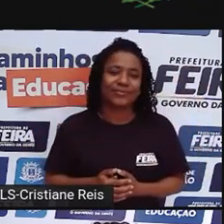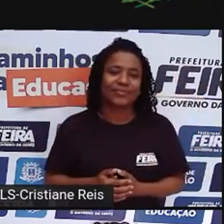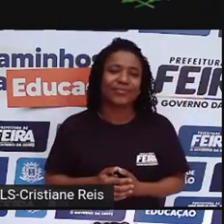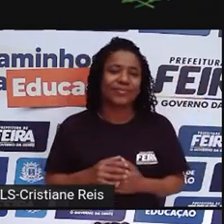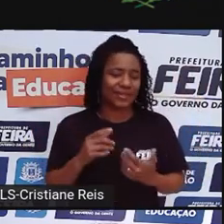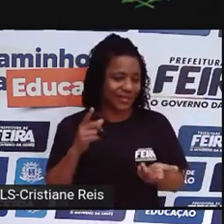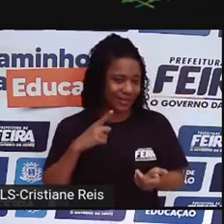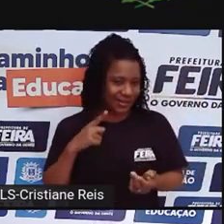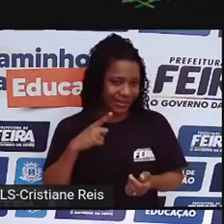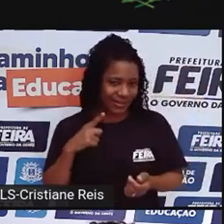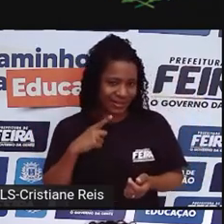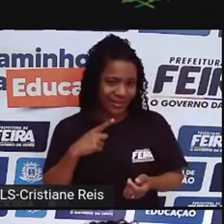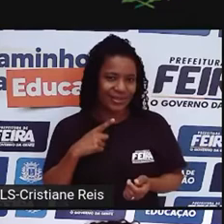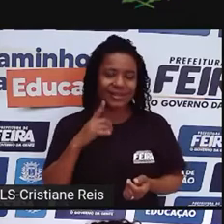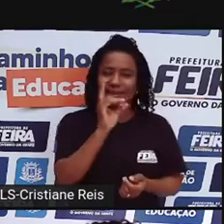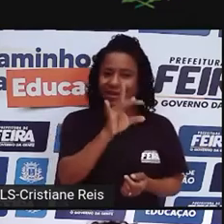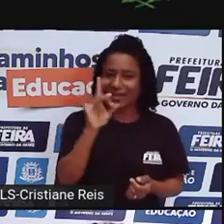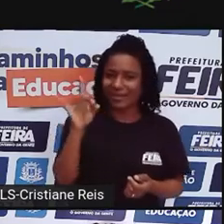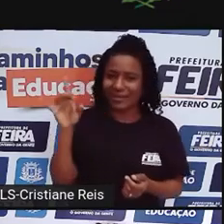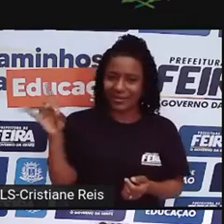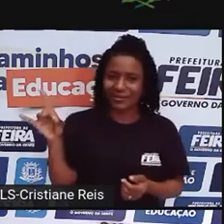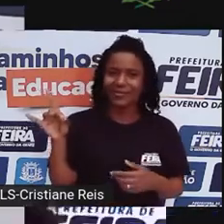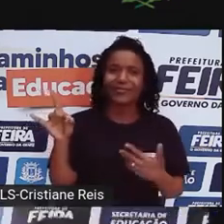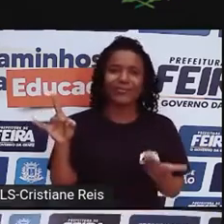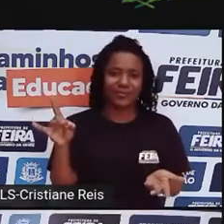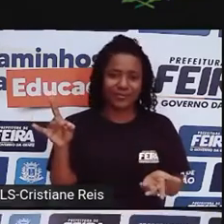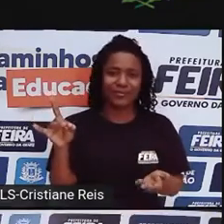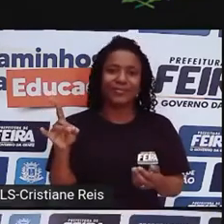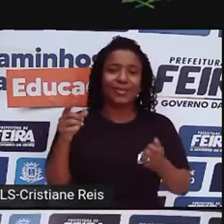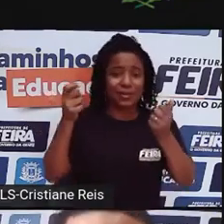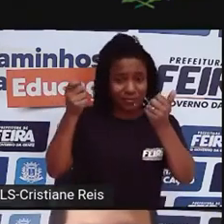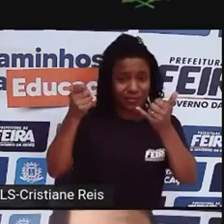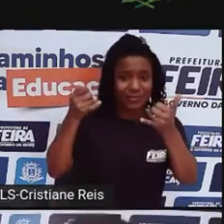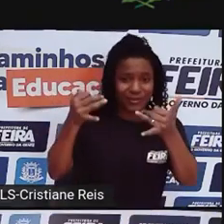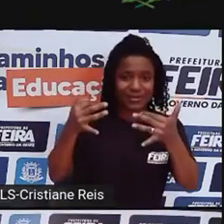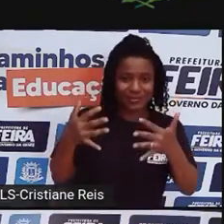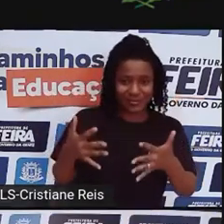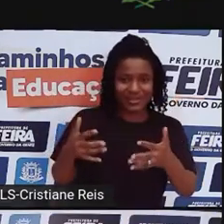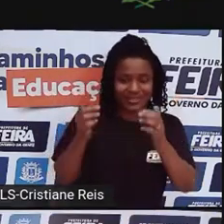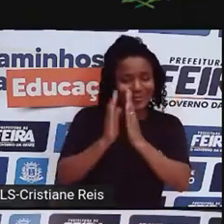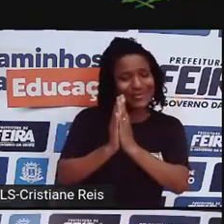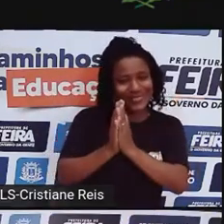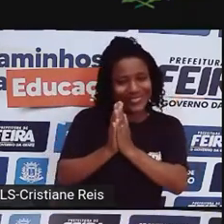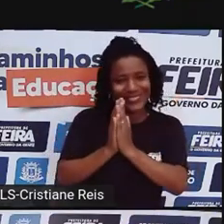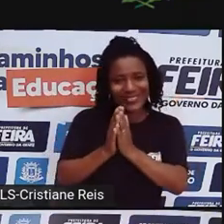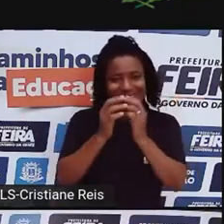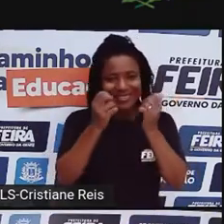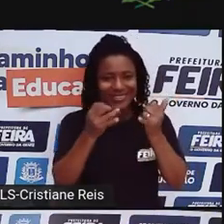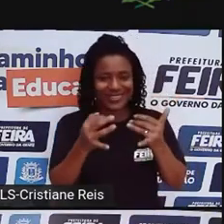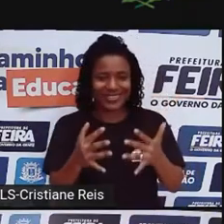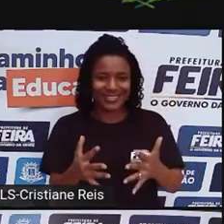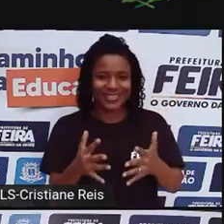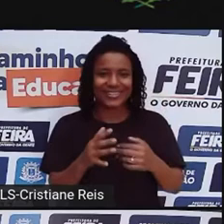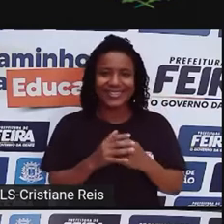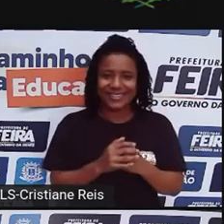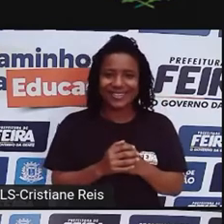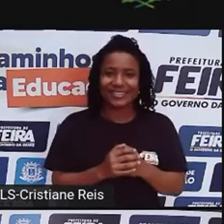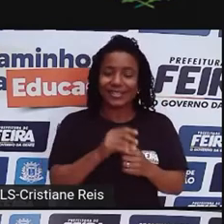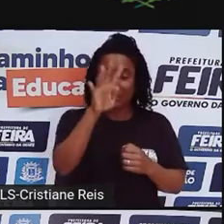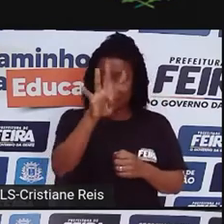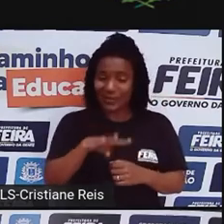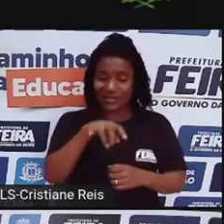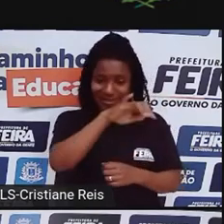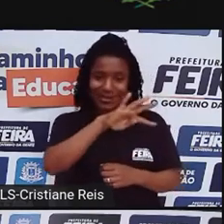né? 4C. Ah, sim, eu posso explicar, porque por favor. Tem uma tabelinha que você